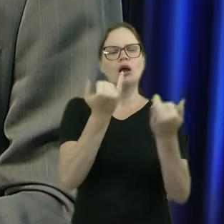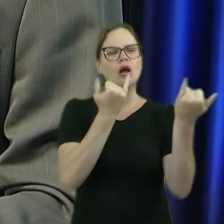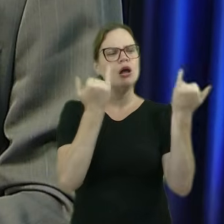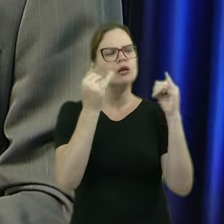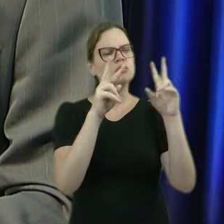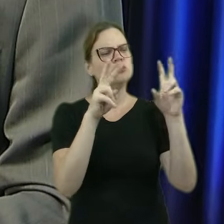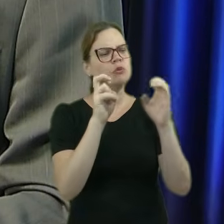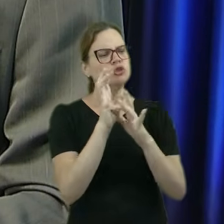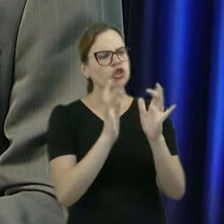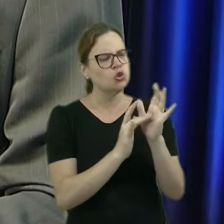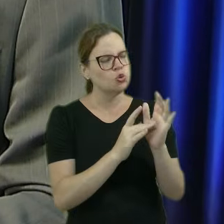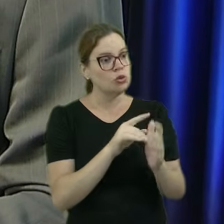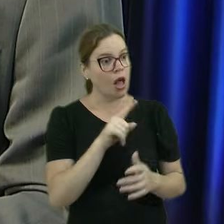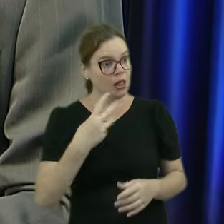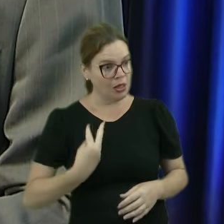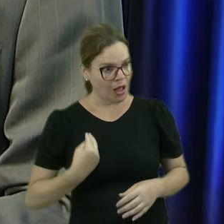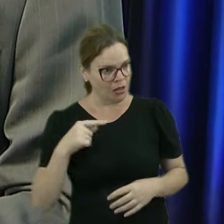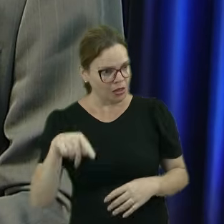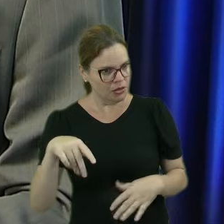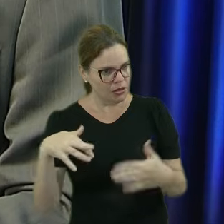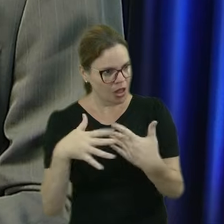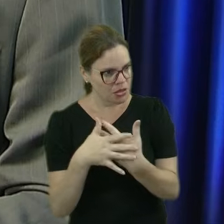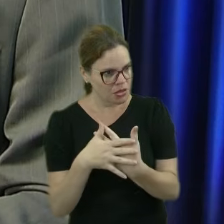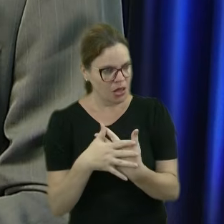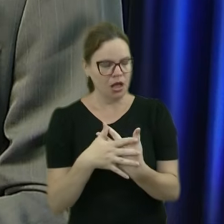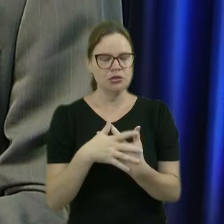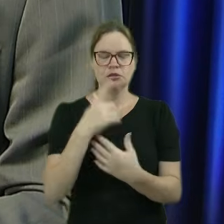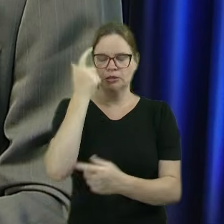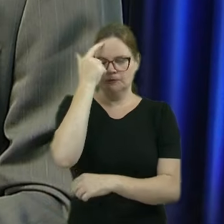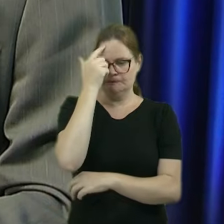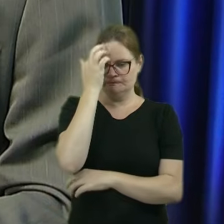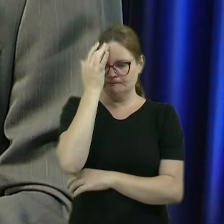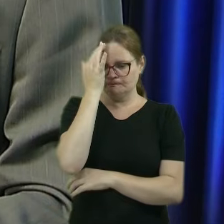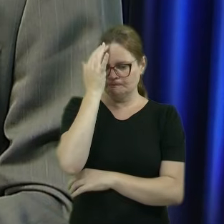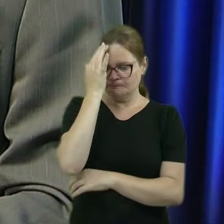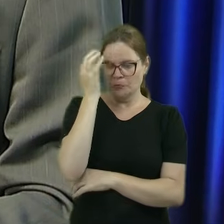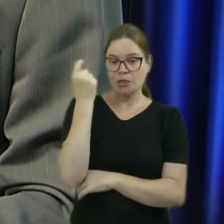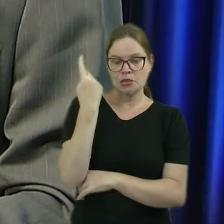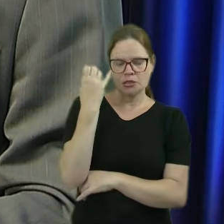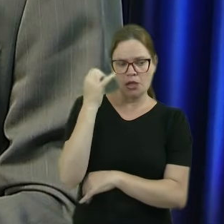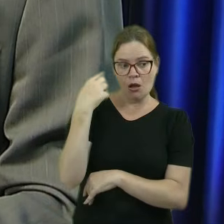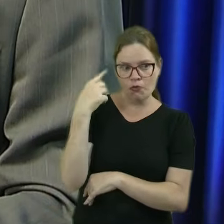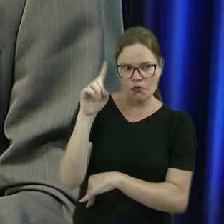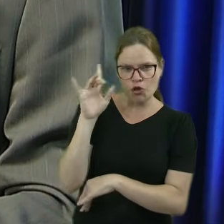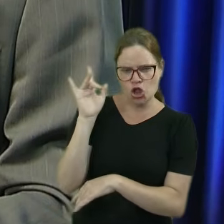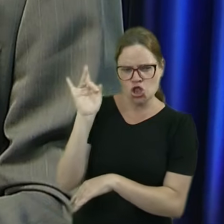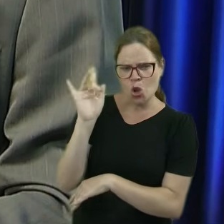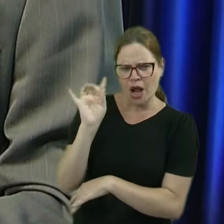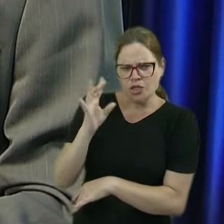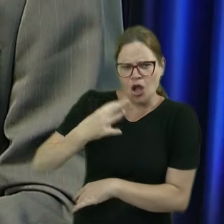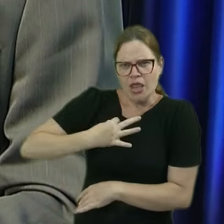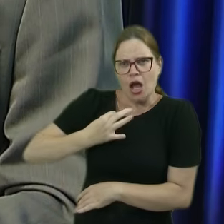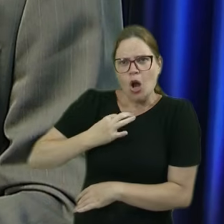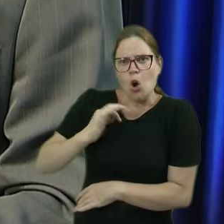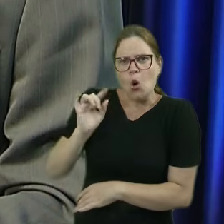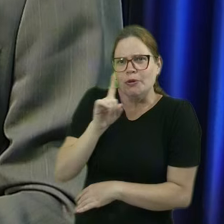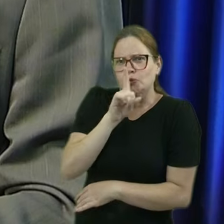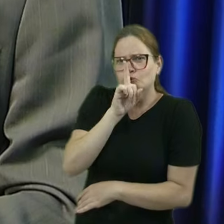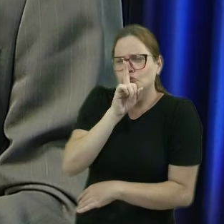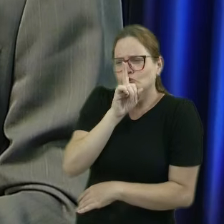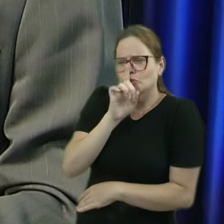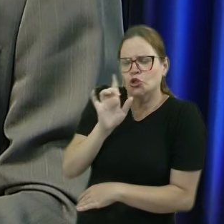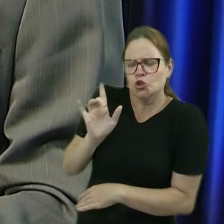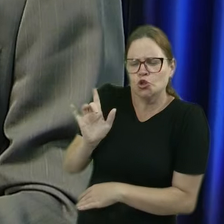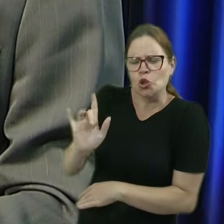Jesus estava na cidade e foi atrás de Jesus, de forma secreta,